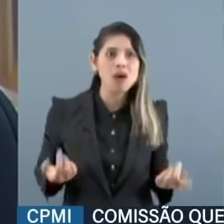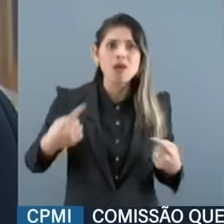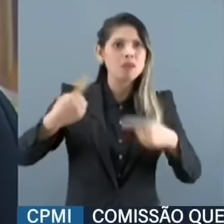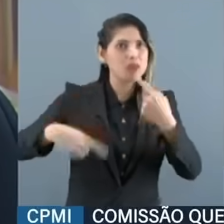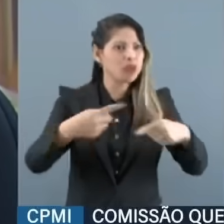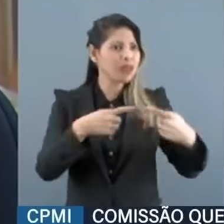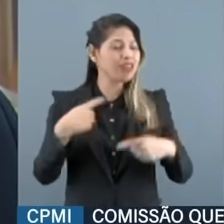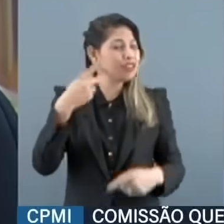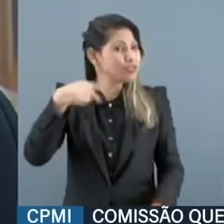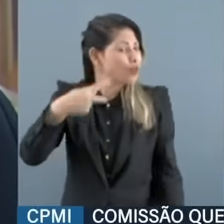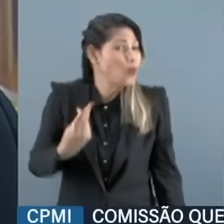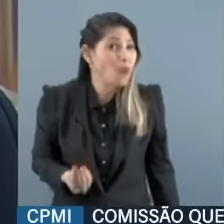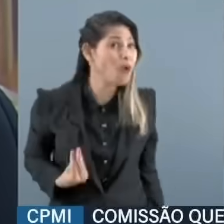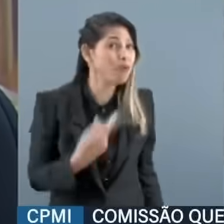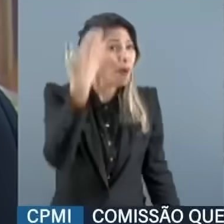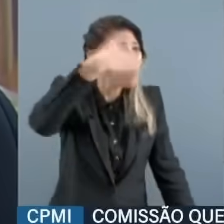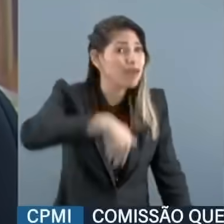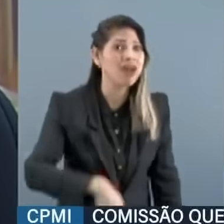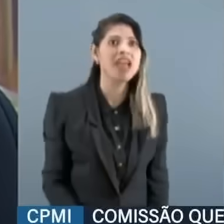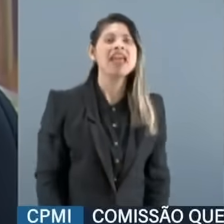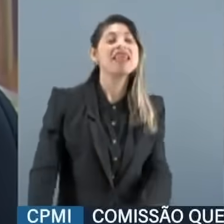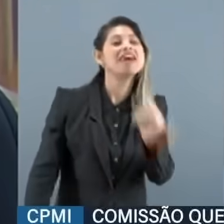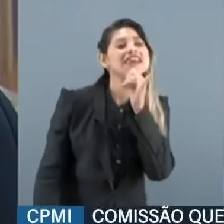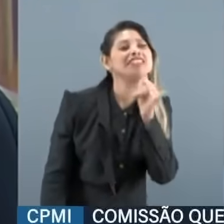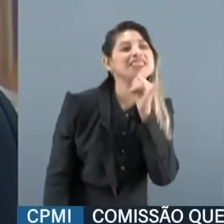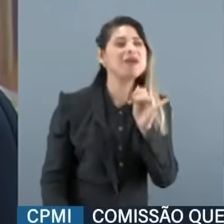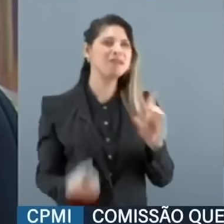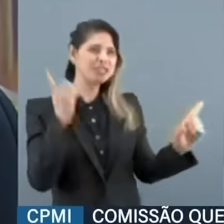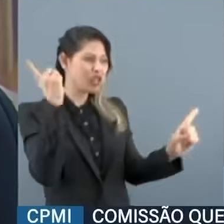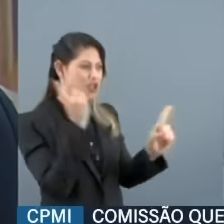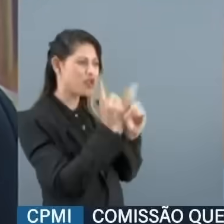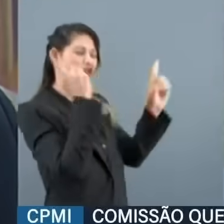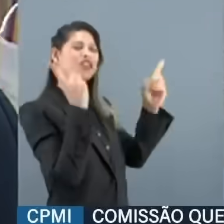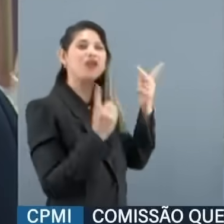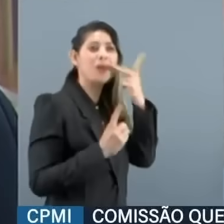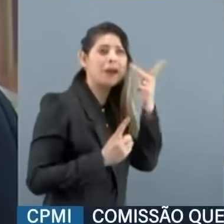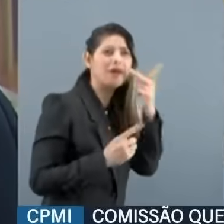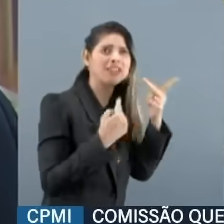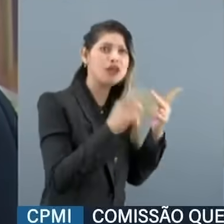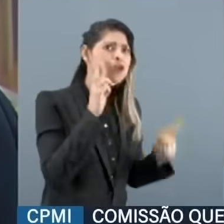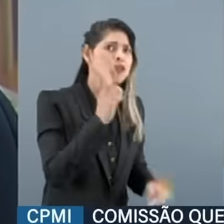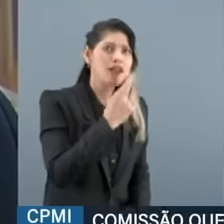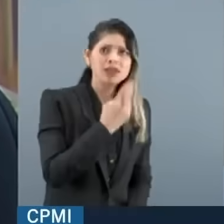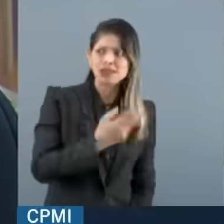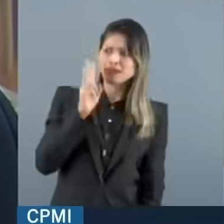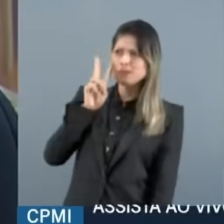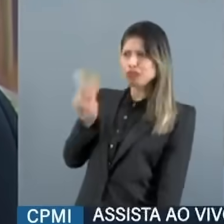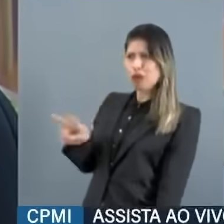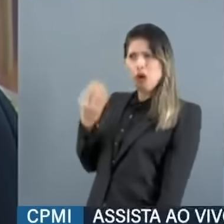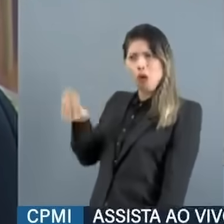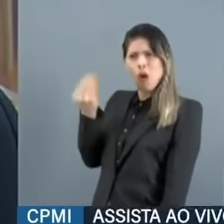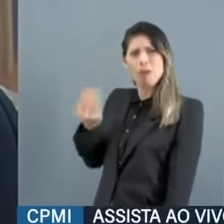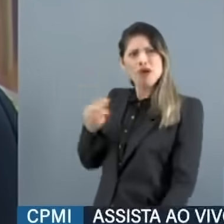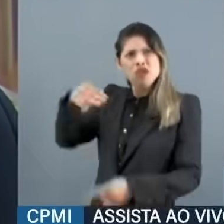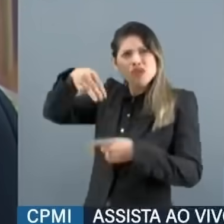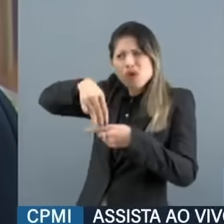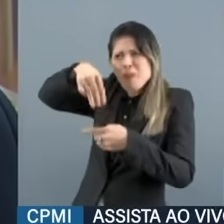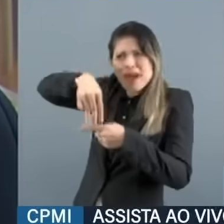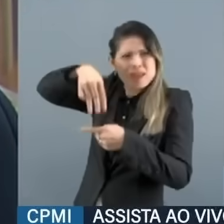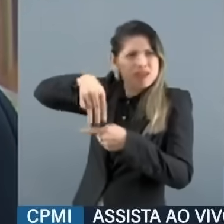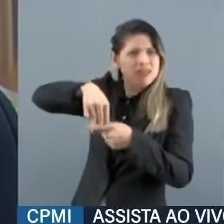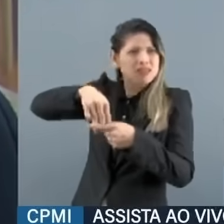disse. Por exemplo, um encontro com Carla Zambelli num restaurante. Tem testemunha que fala que foi no McDonald's, tu mentiu